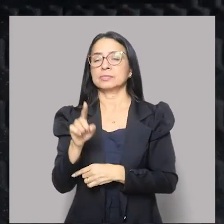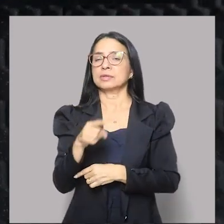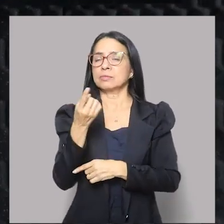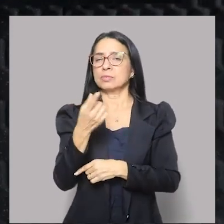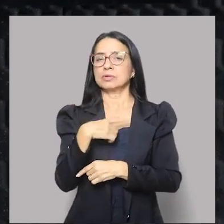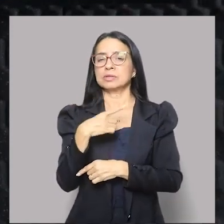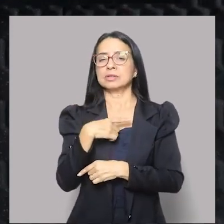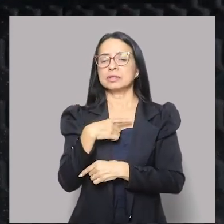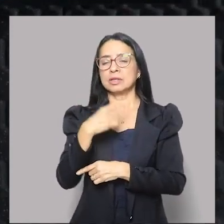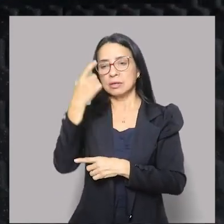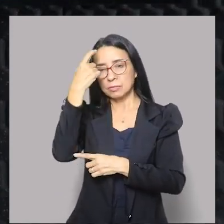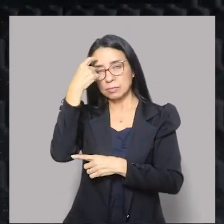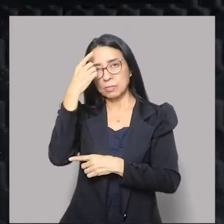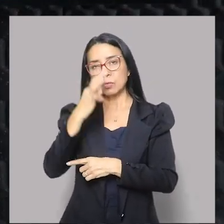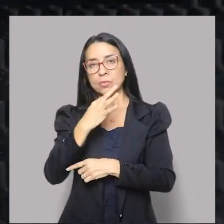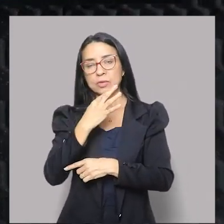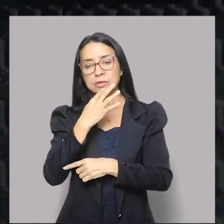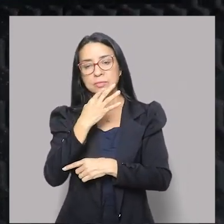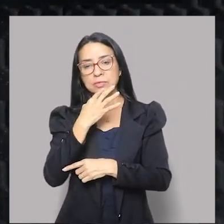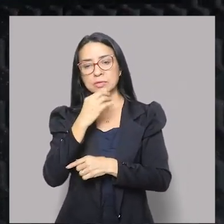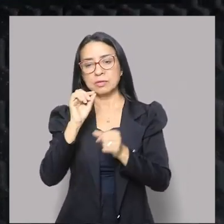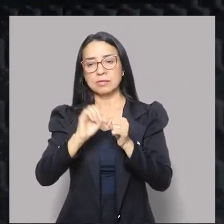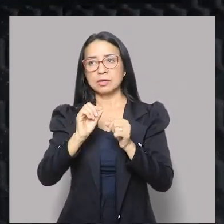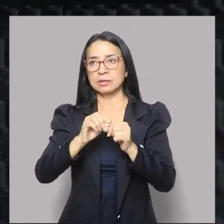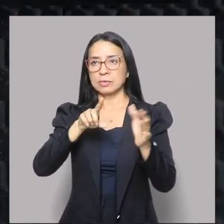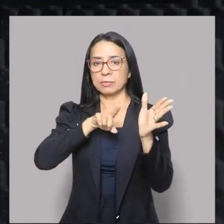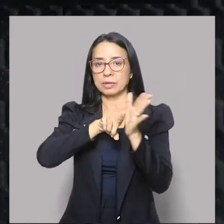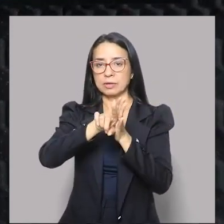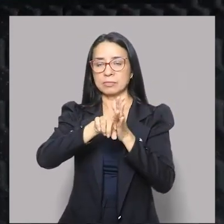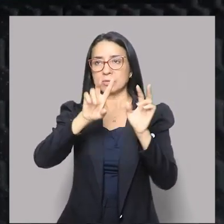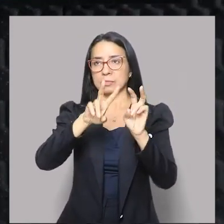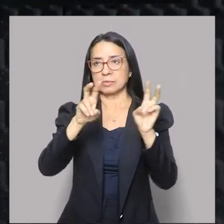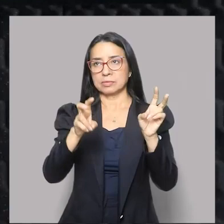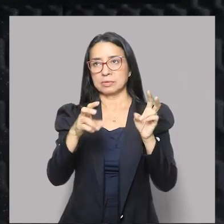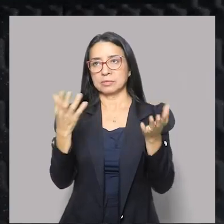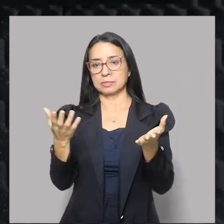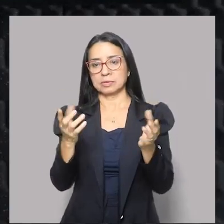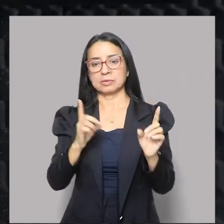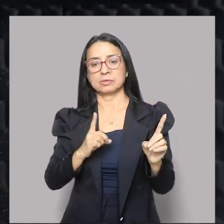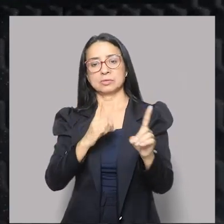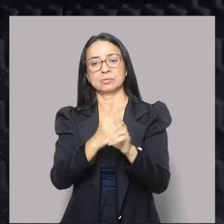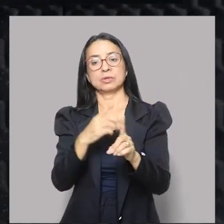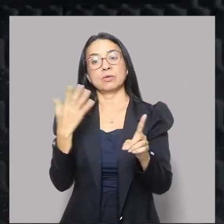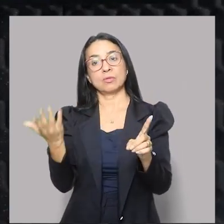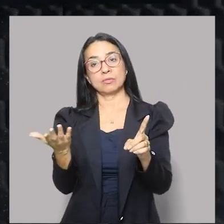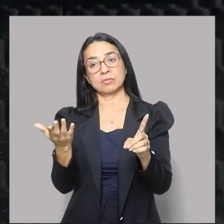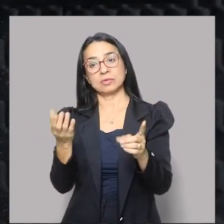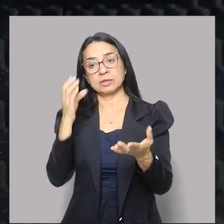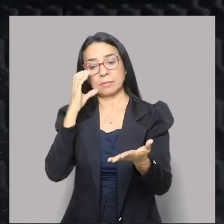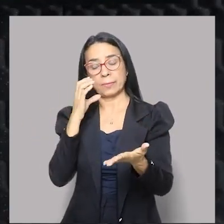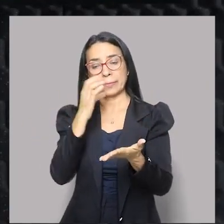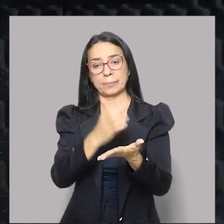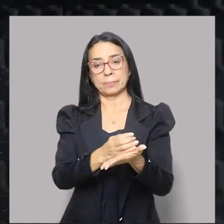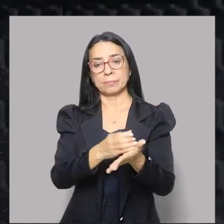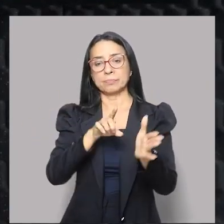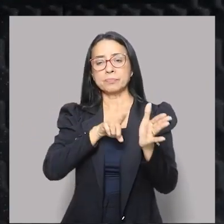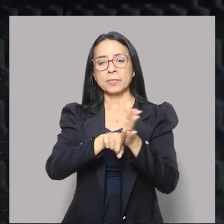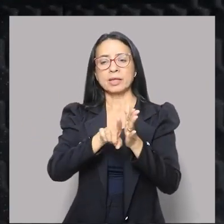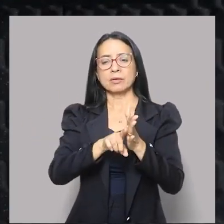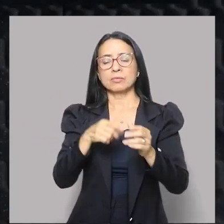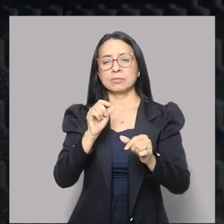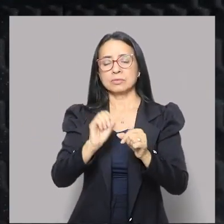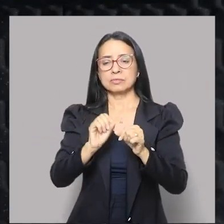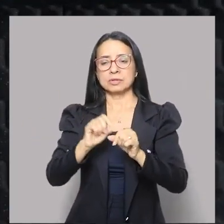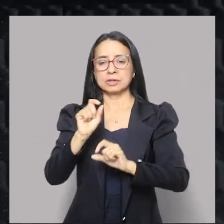hostil, eu faço uma pergunta para o tema para descobrir qual vai ser a minha tese. Então, a pergunta que a gente vai fazer é: por que a